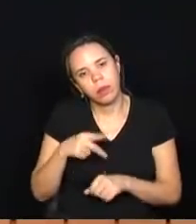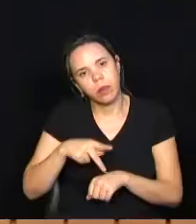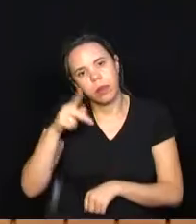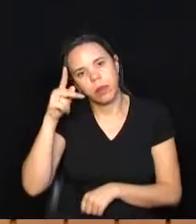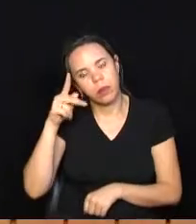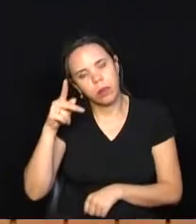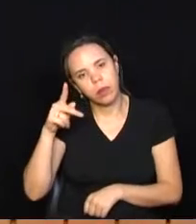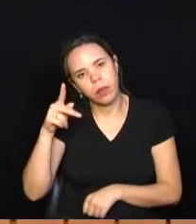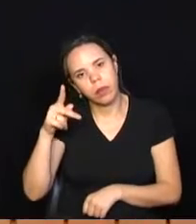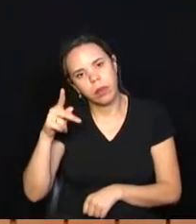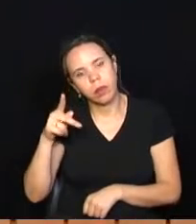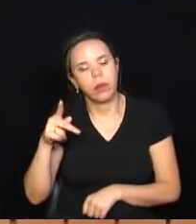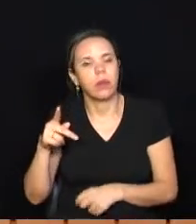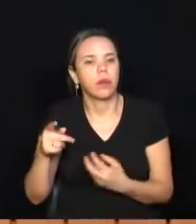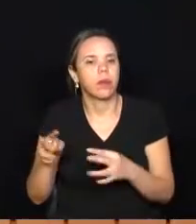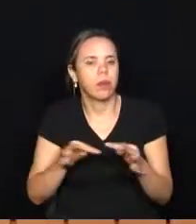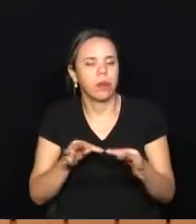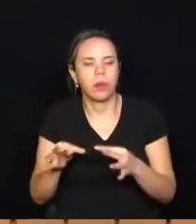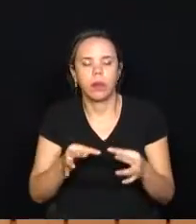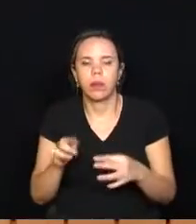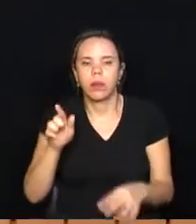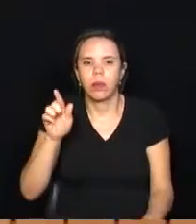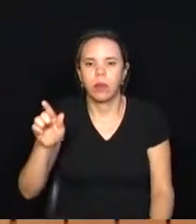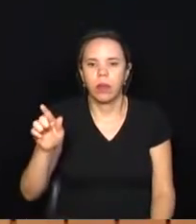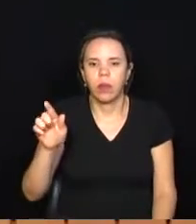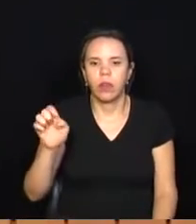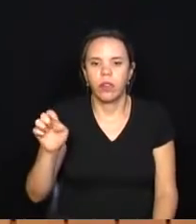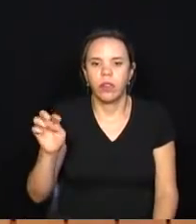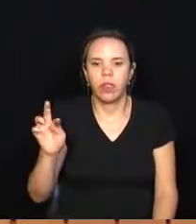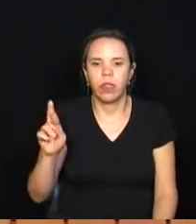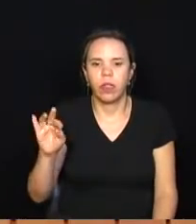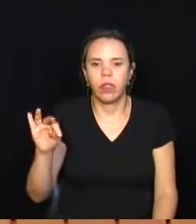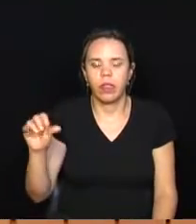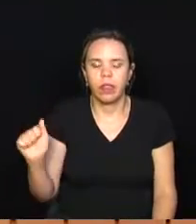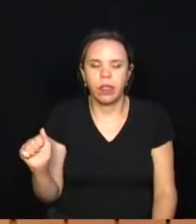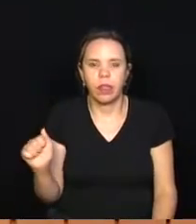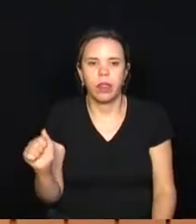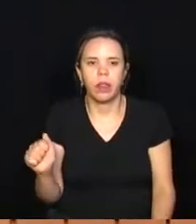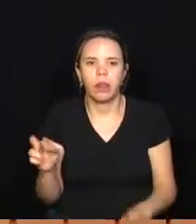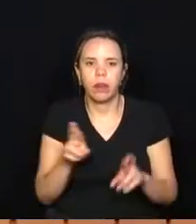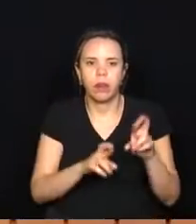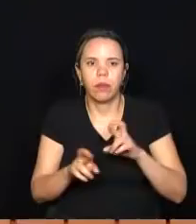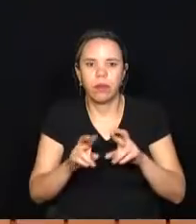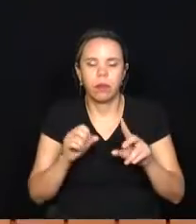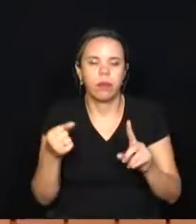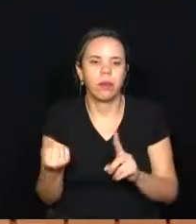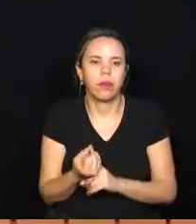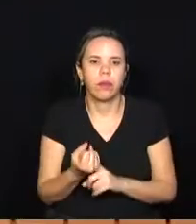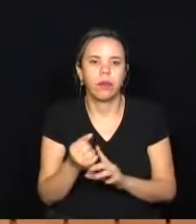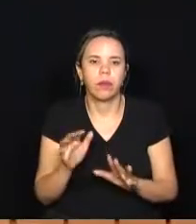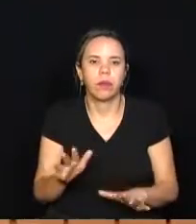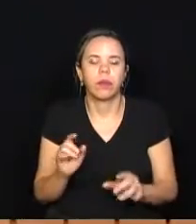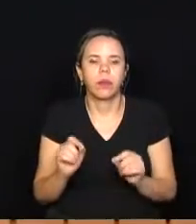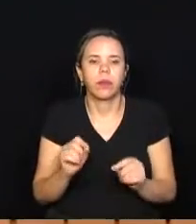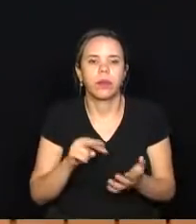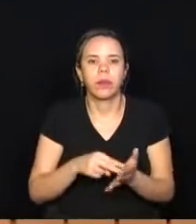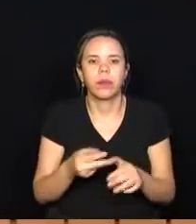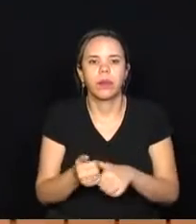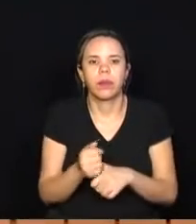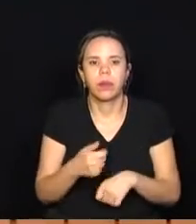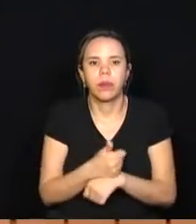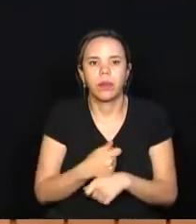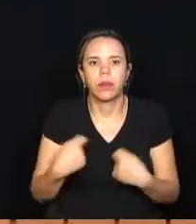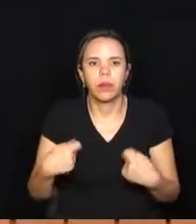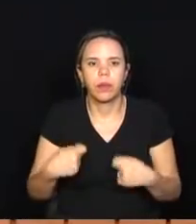pós-graduada em gerontologia e geriatria, perita social, mas o quê? Nós